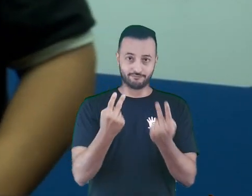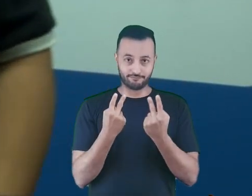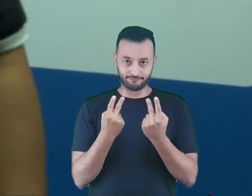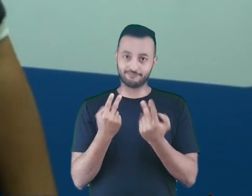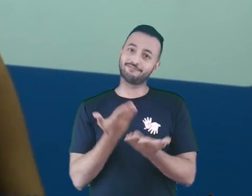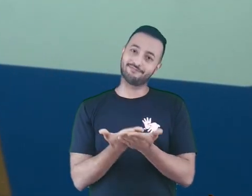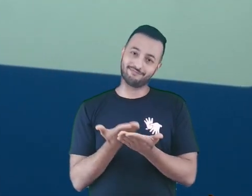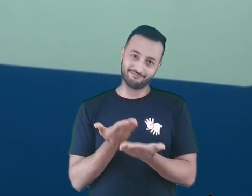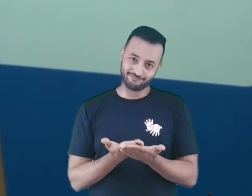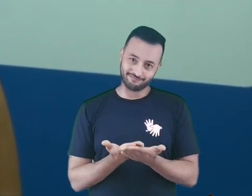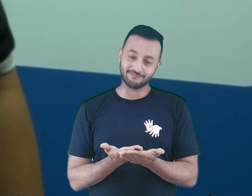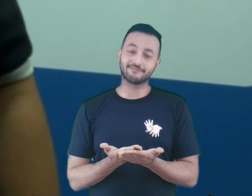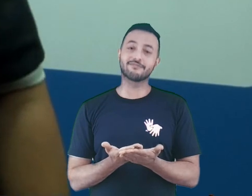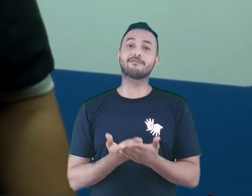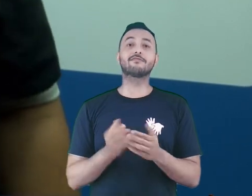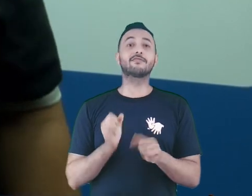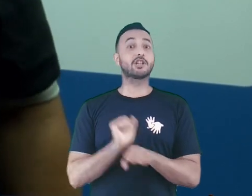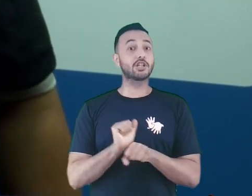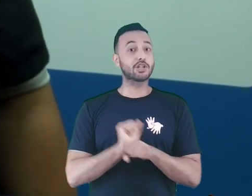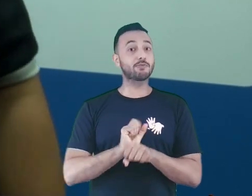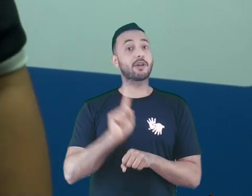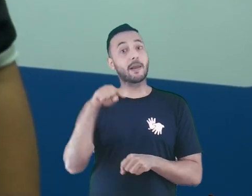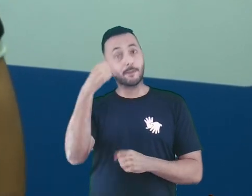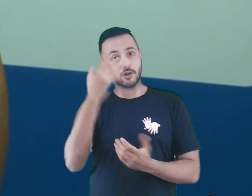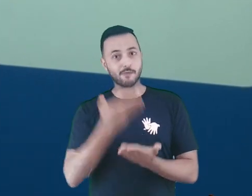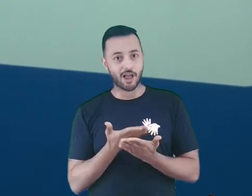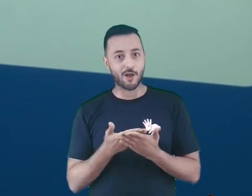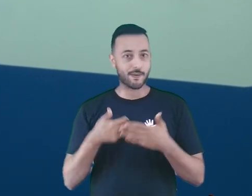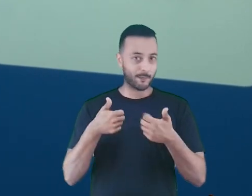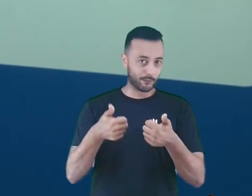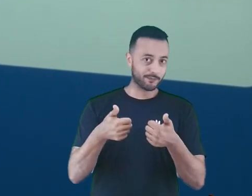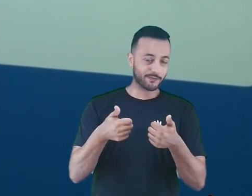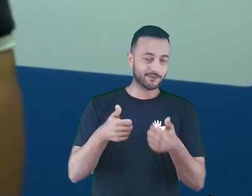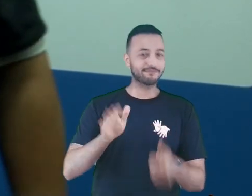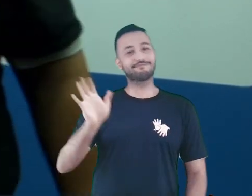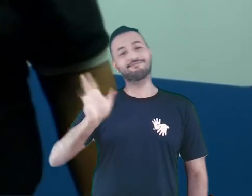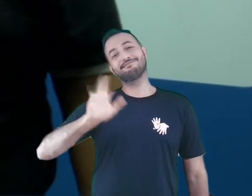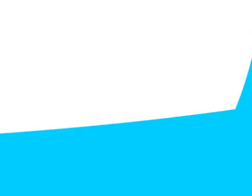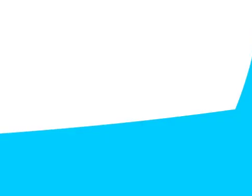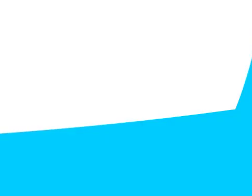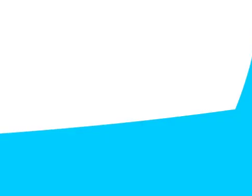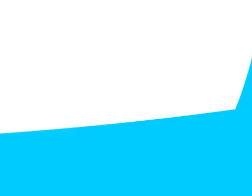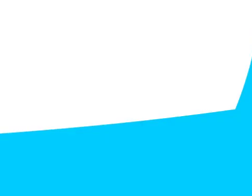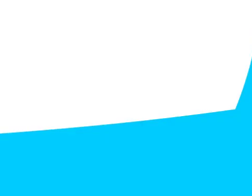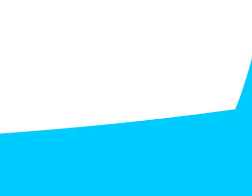em nossa aula e te espero na próxima aula, tá bom? Até mais!